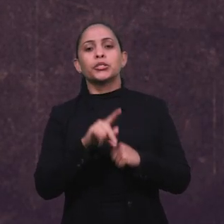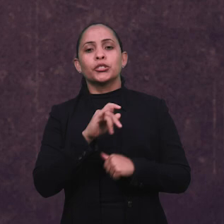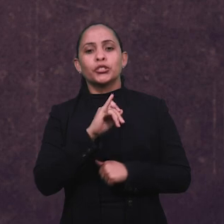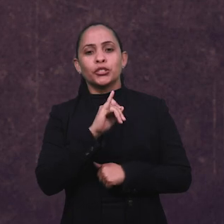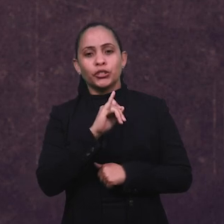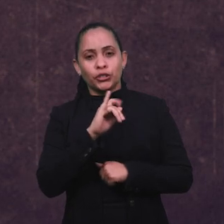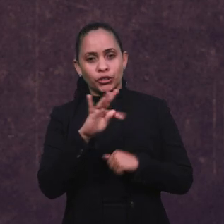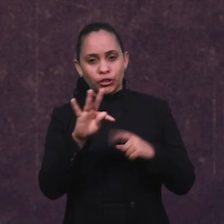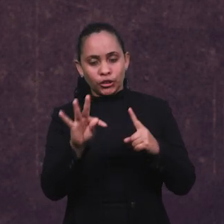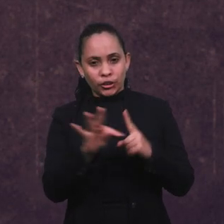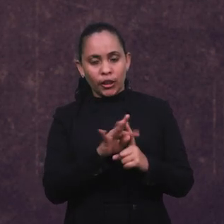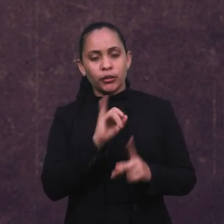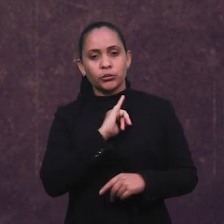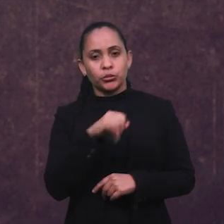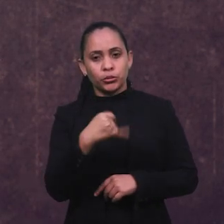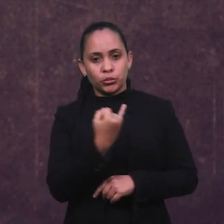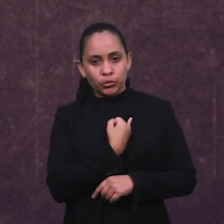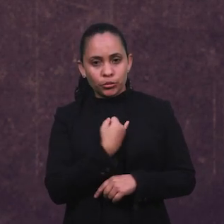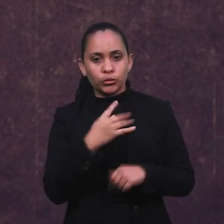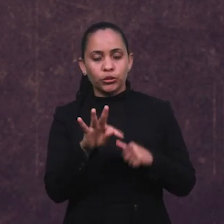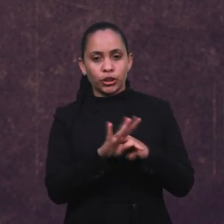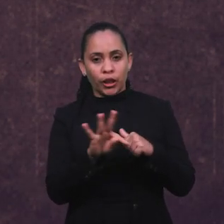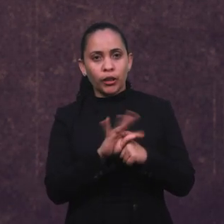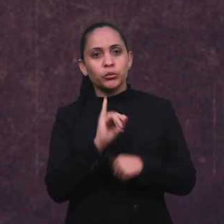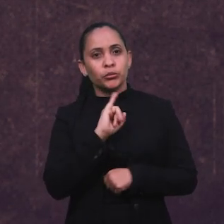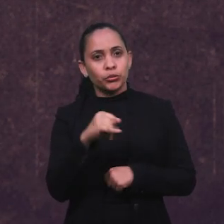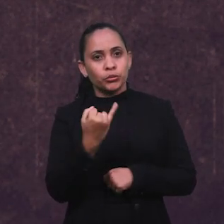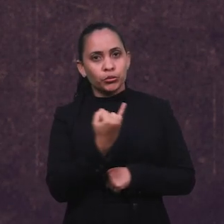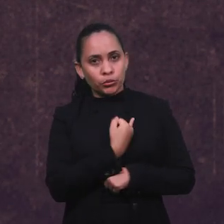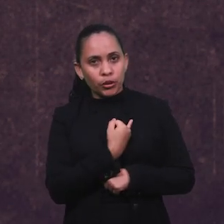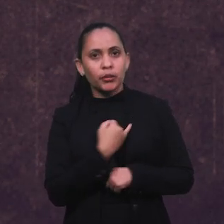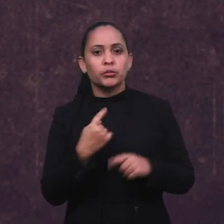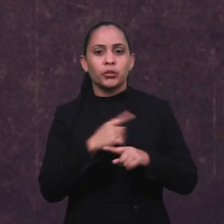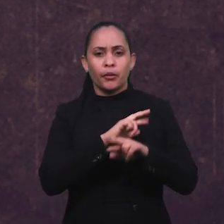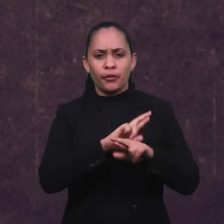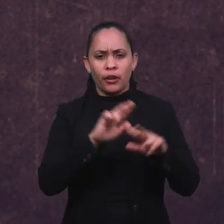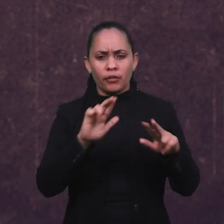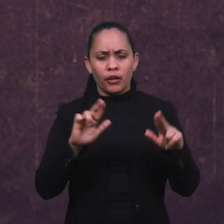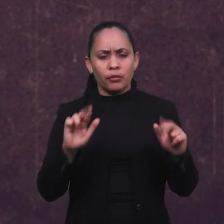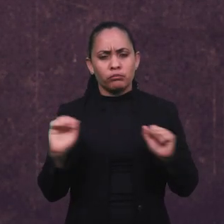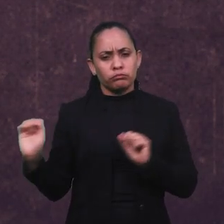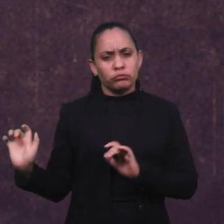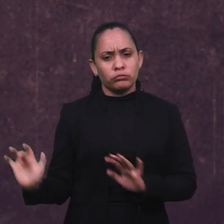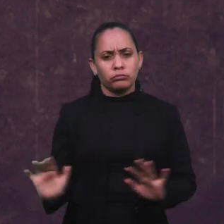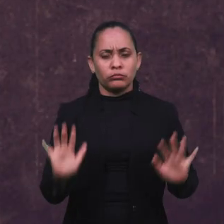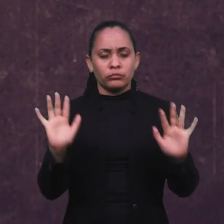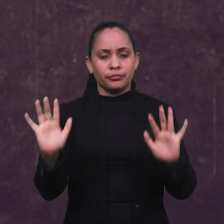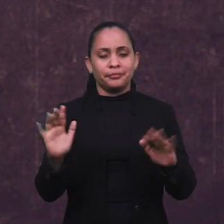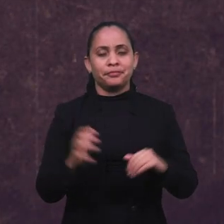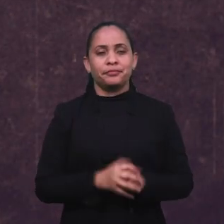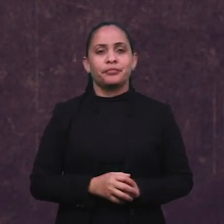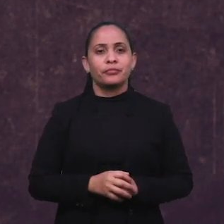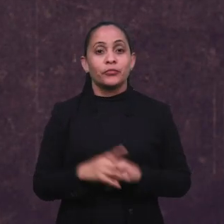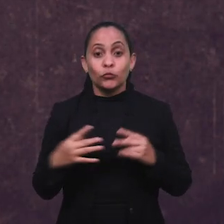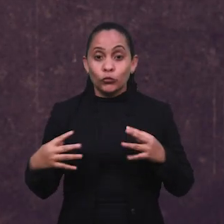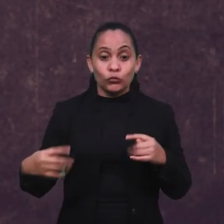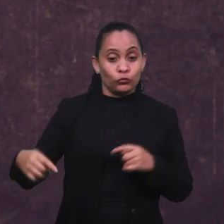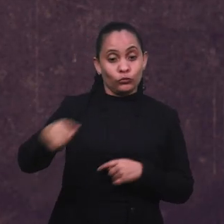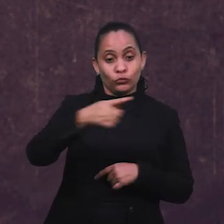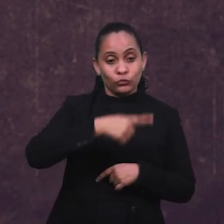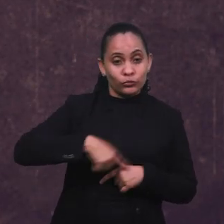Filipe, Tomé, Bartolomeu e Mateus, Tiago, filho de Alfeu, Simão, Zelote e Judas de Tiago. Todos